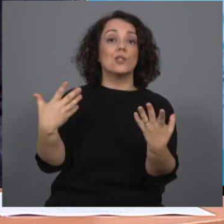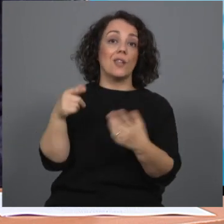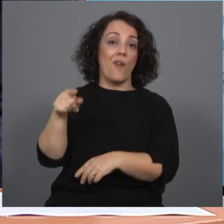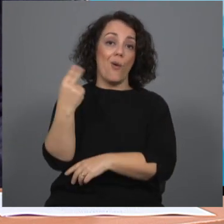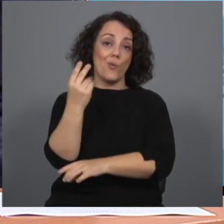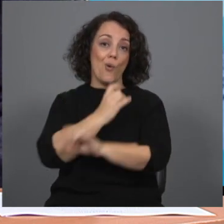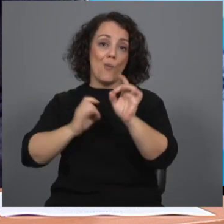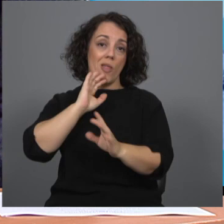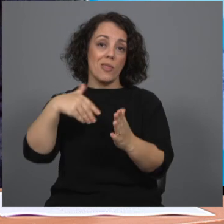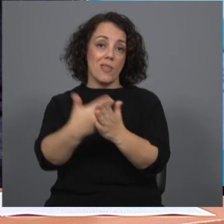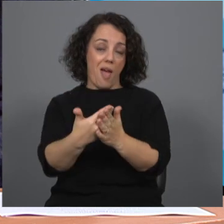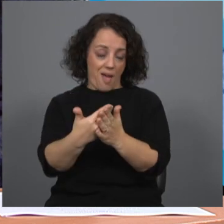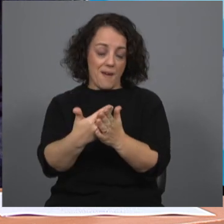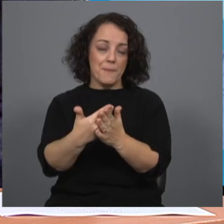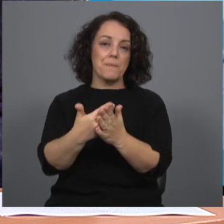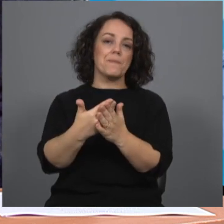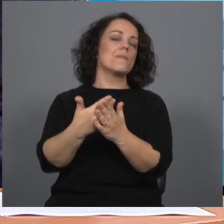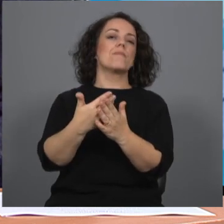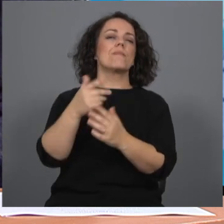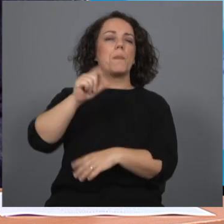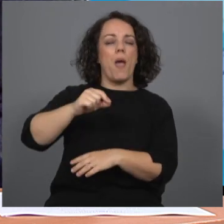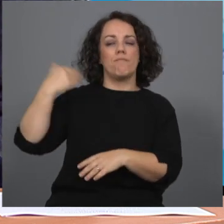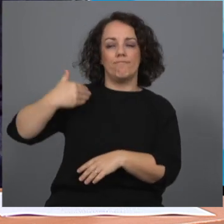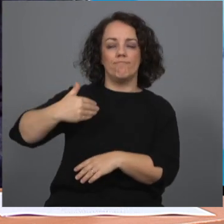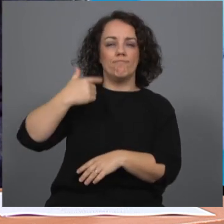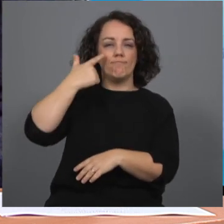que diz respeito quer aos ensaios clínicos, quer